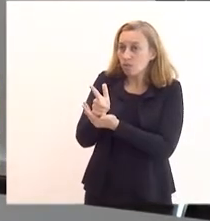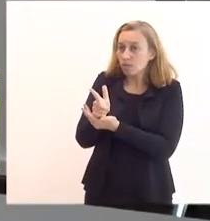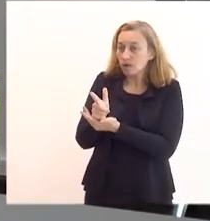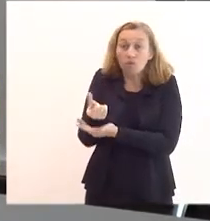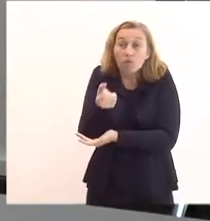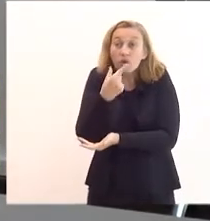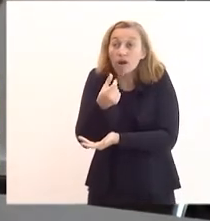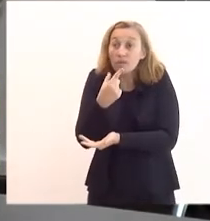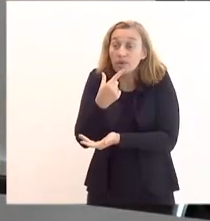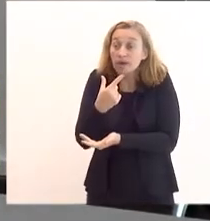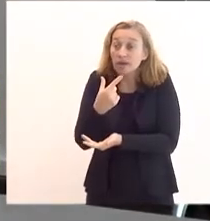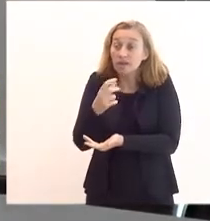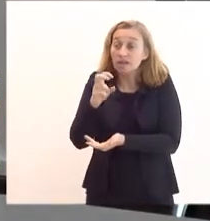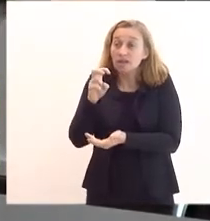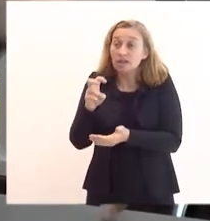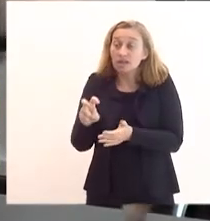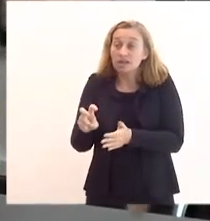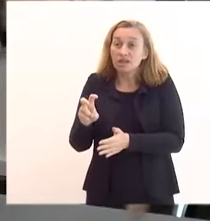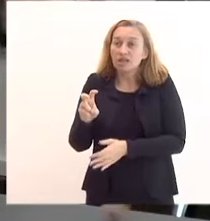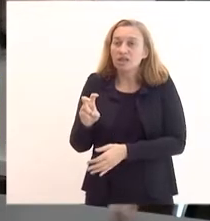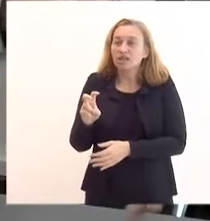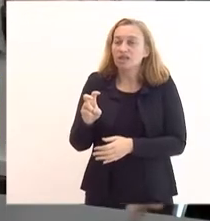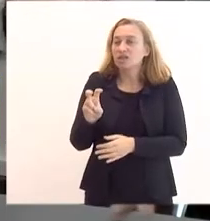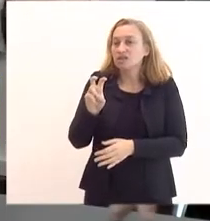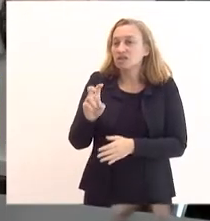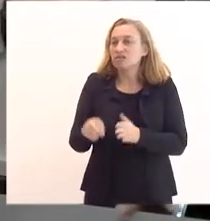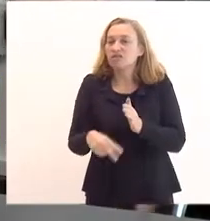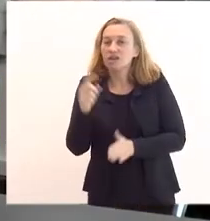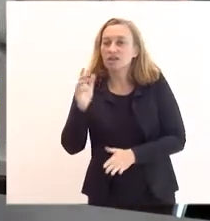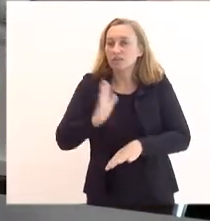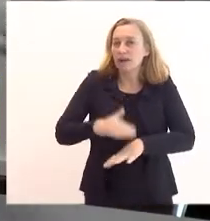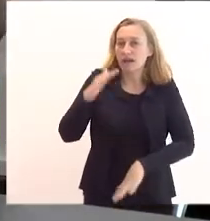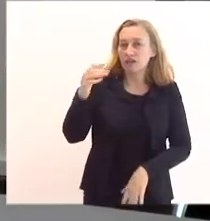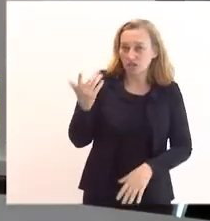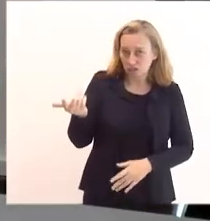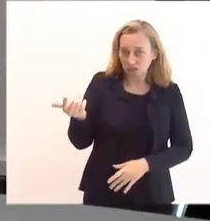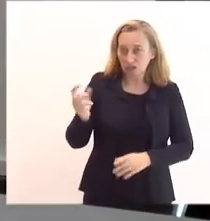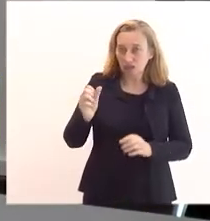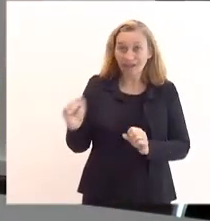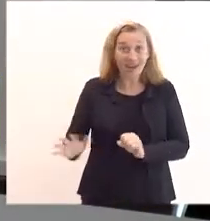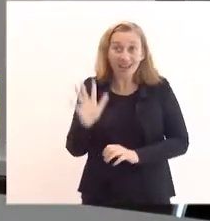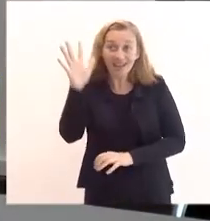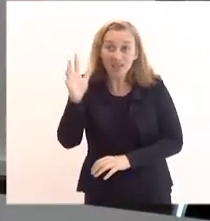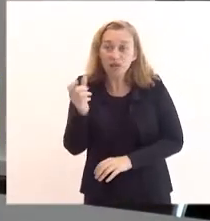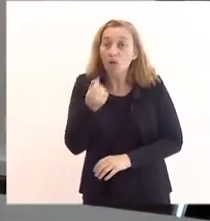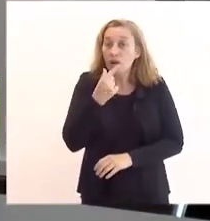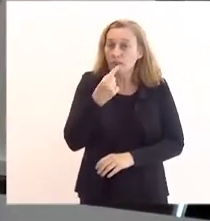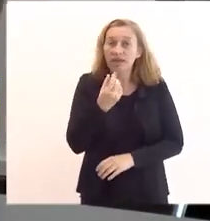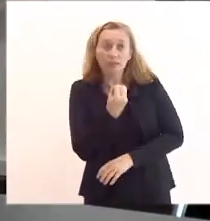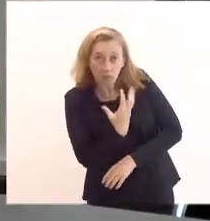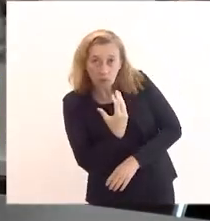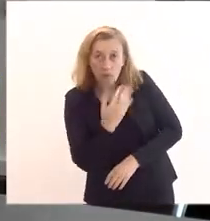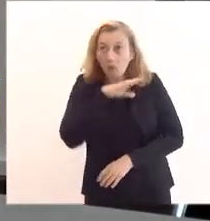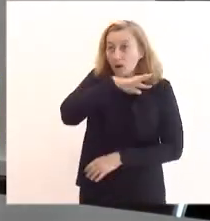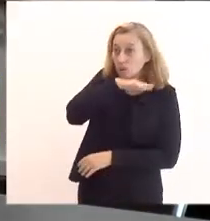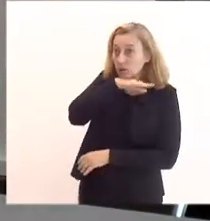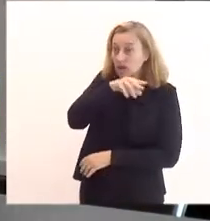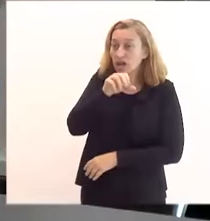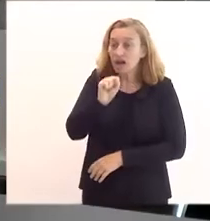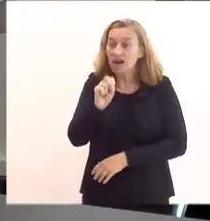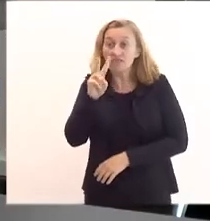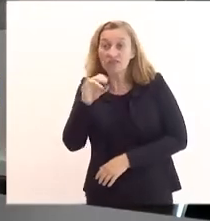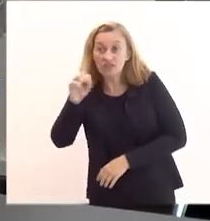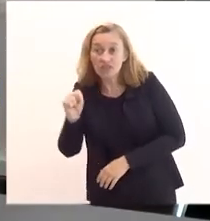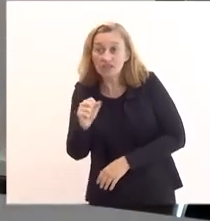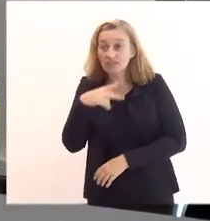Amorim, que custa 5 vezes mais, a gente podia estar criando emprego aqui, produzindo. Quer dizer, o remédio é bom ou é ruim? Diz a Anvisa que 14